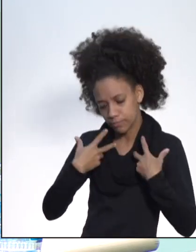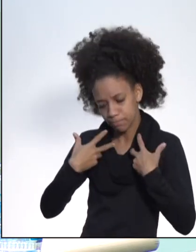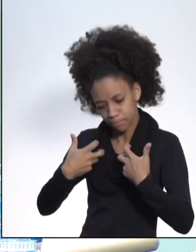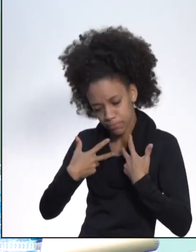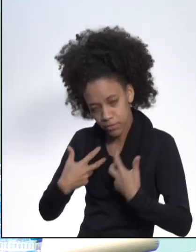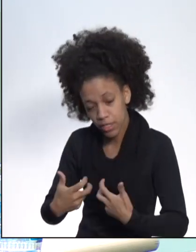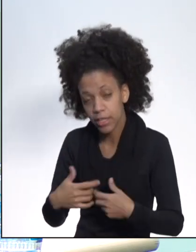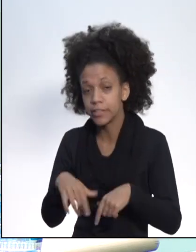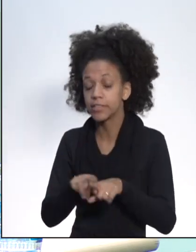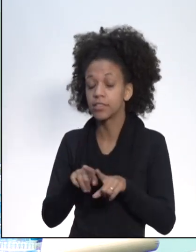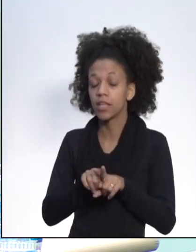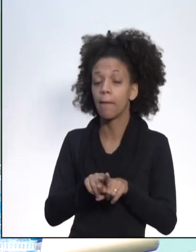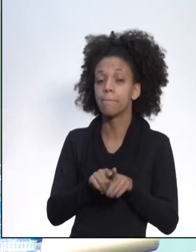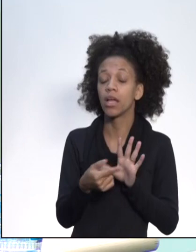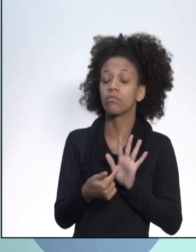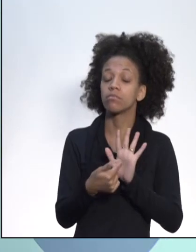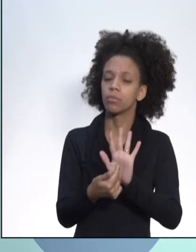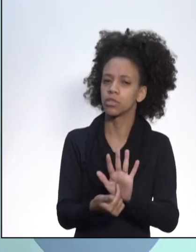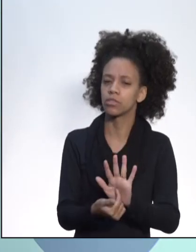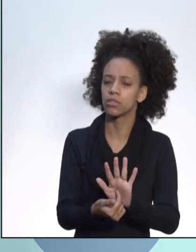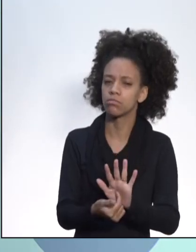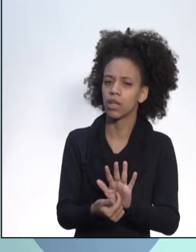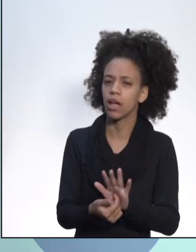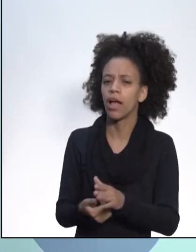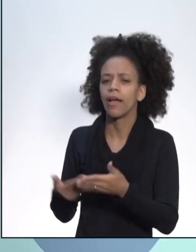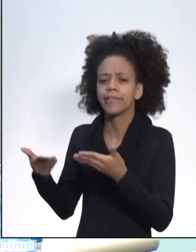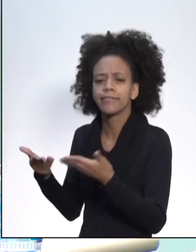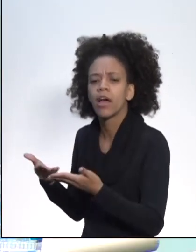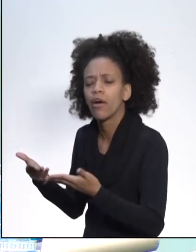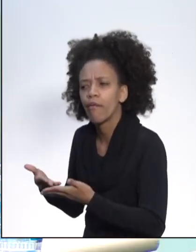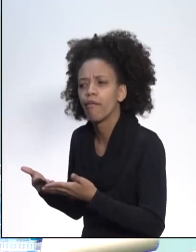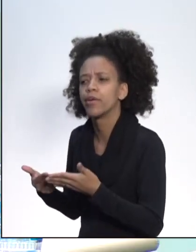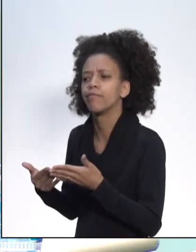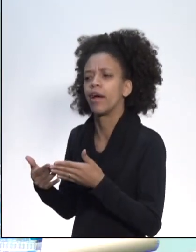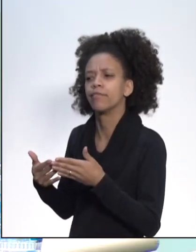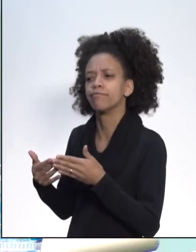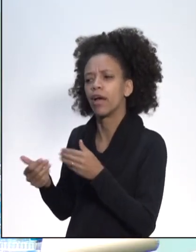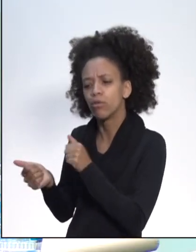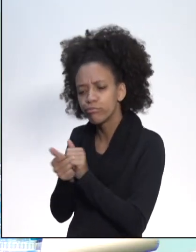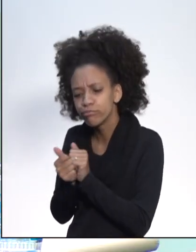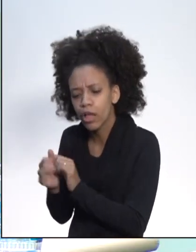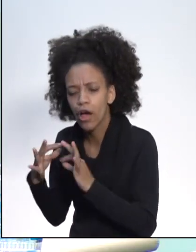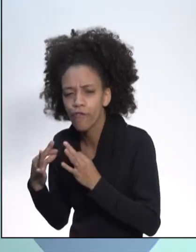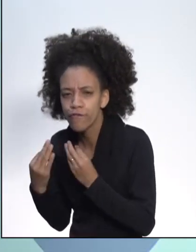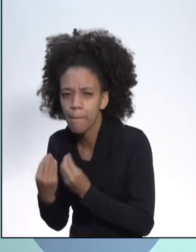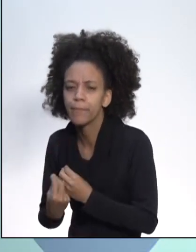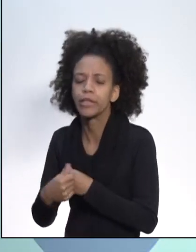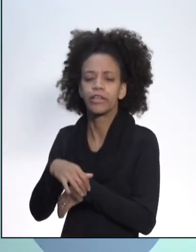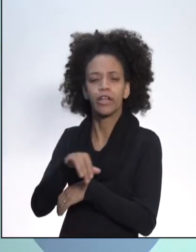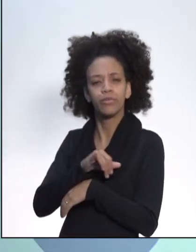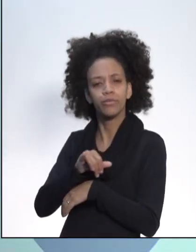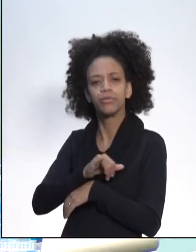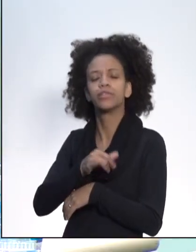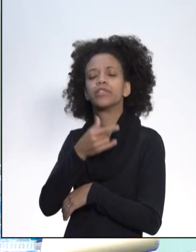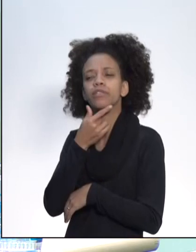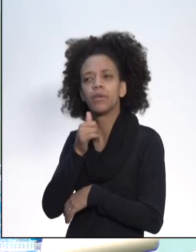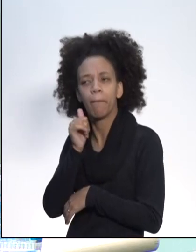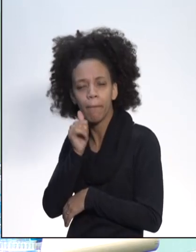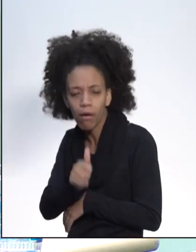elas também estão colocando que, nesse momento, vão contar com a família, que vão contar com os irmãos